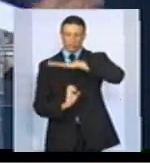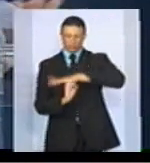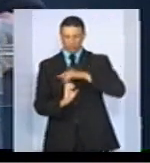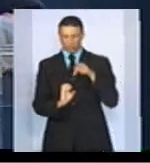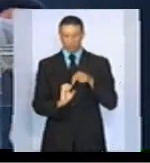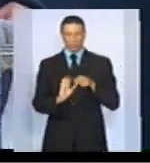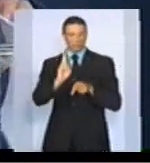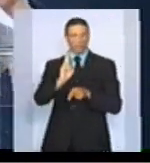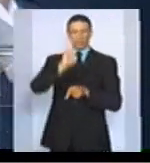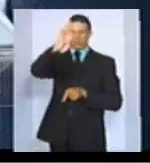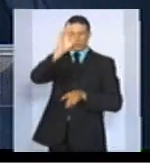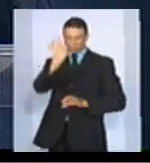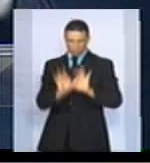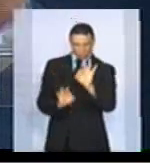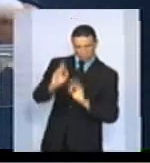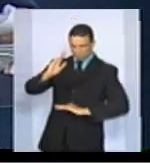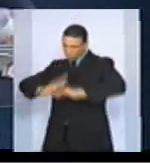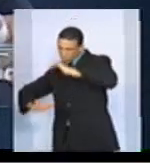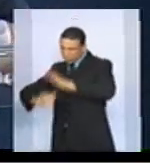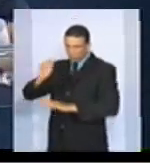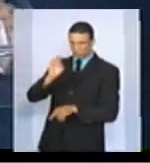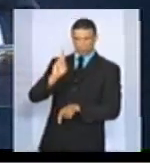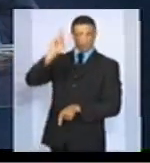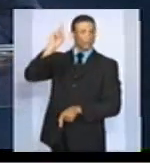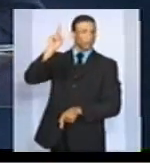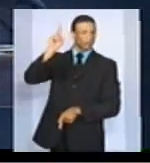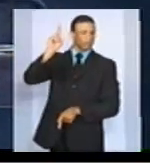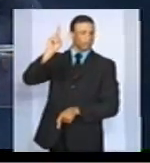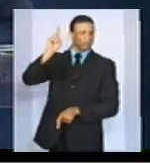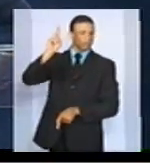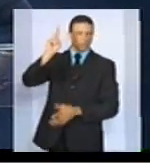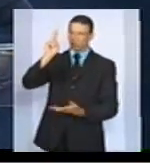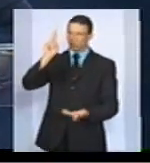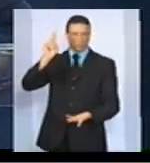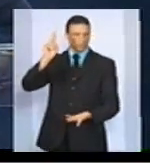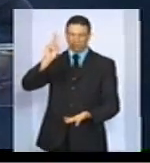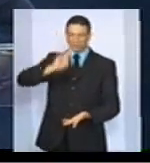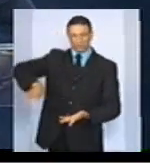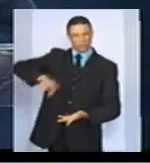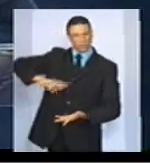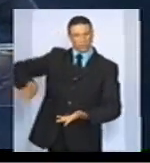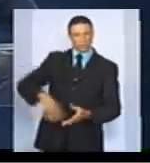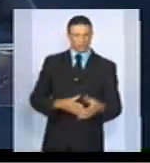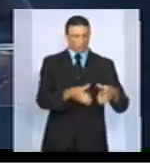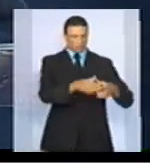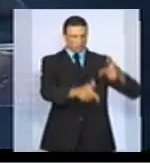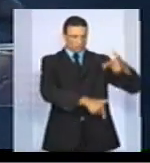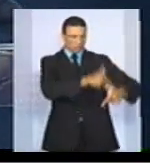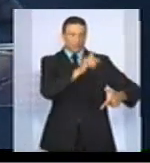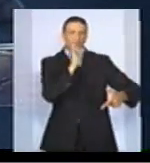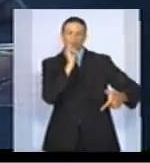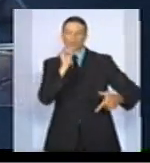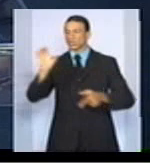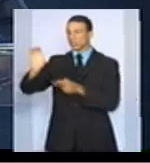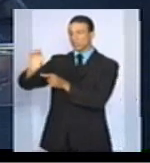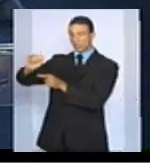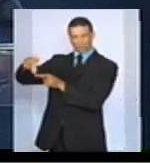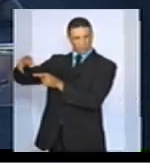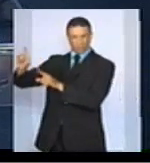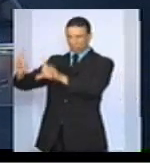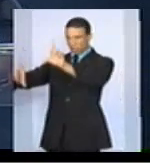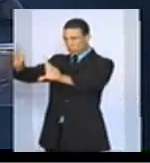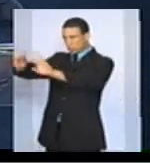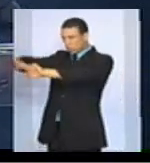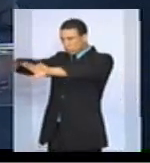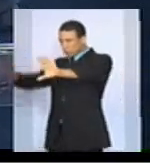é ela que vai garantir a qualidade do conteúdo então colocar que as operadoras devem incluir mais 12 canais no pacote da